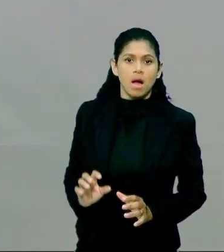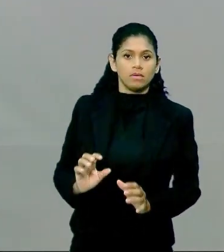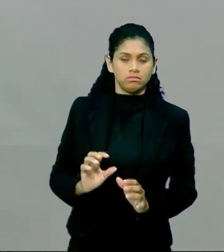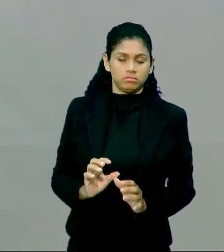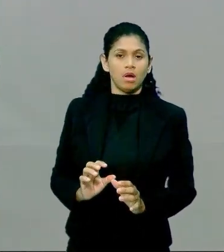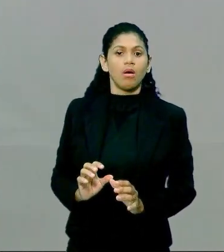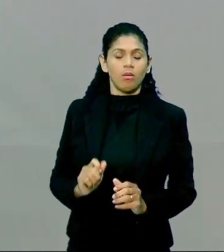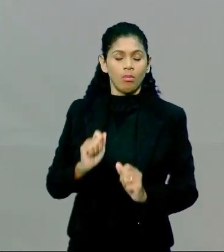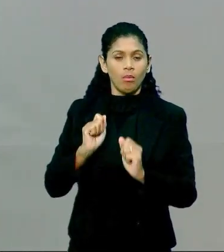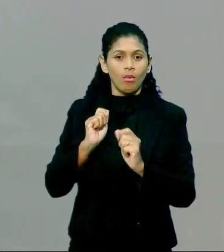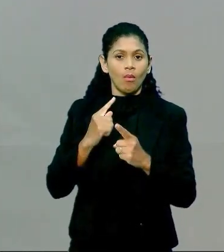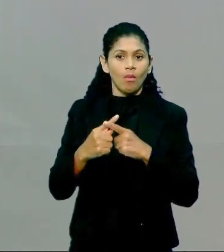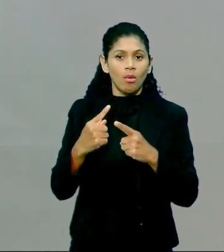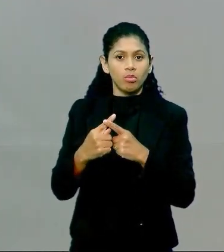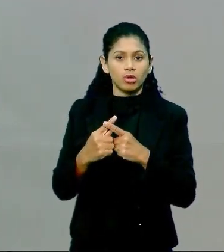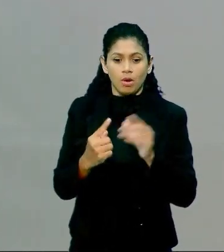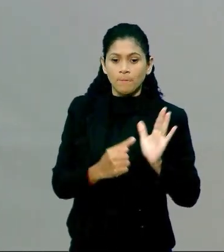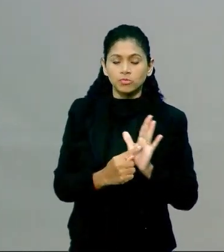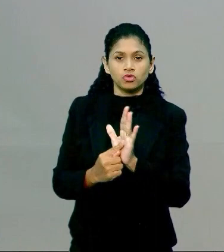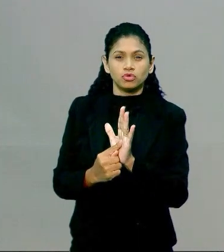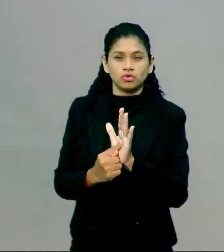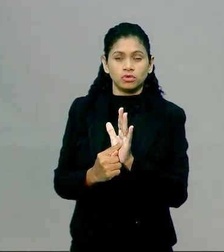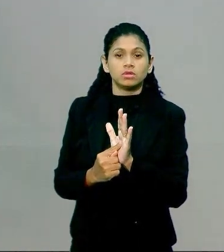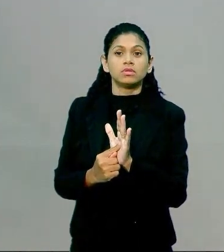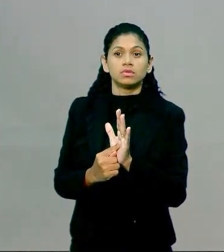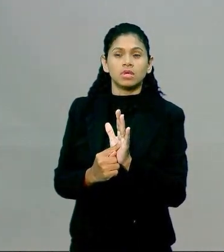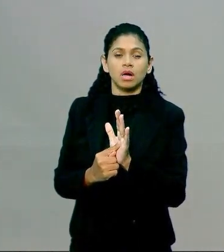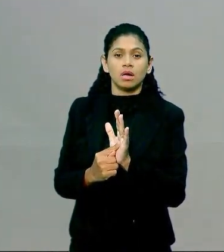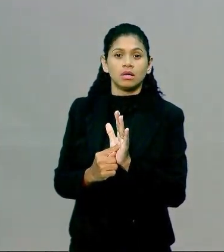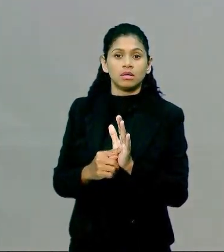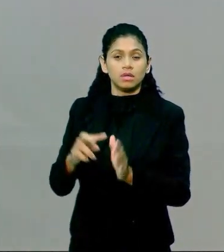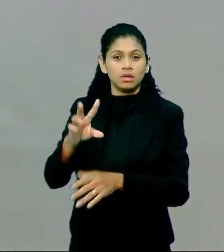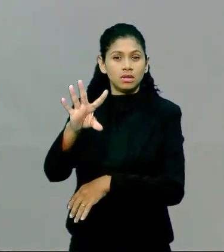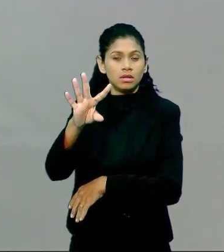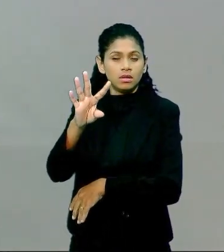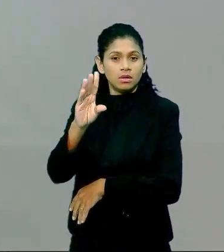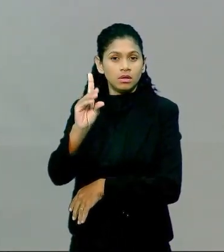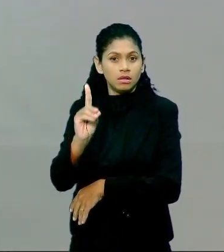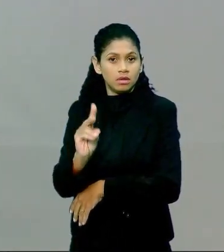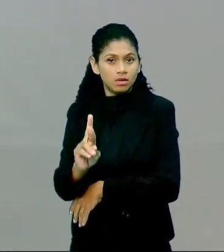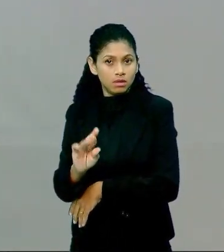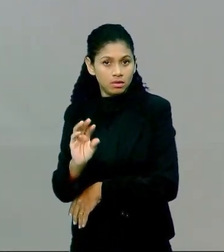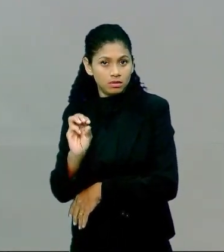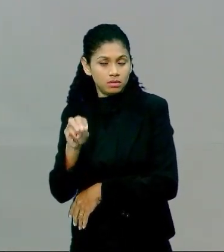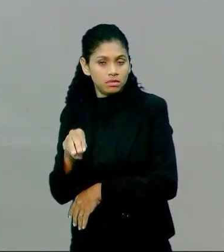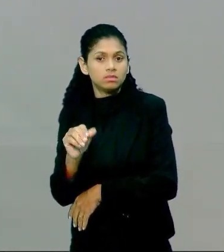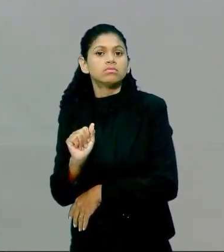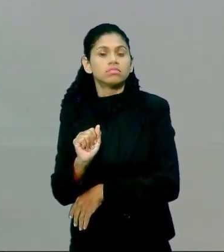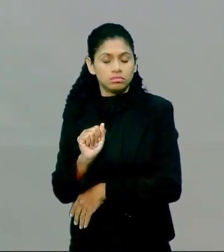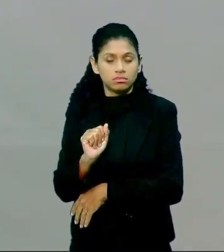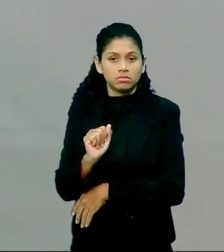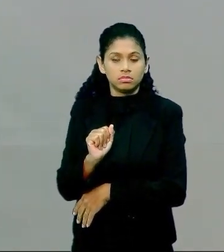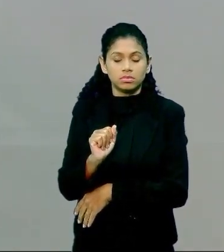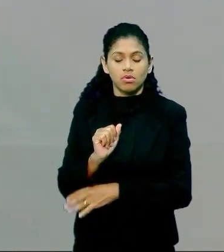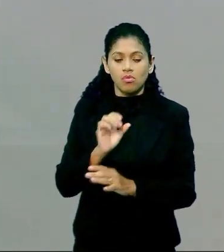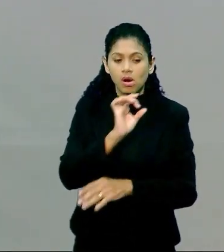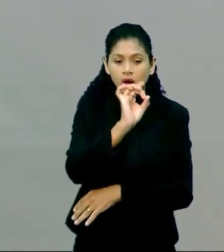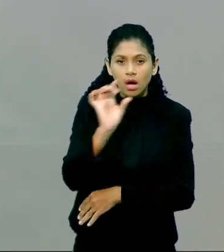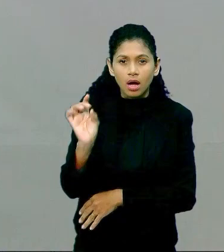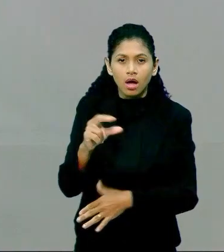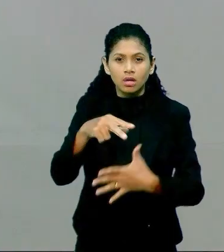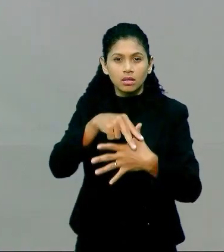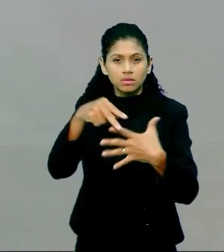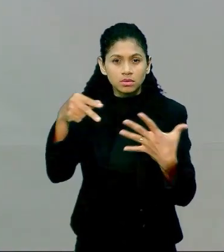ser instrumentos mais marcados. Então, cada dança, cada instrumento corporal, ele é feito com um segmento para